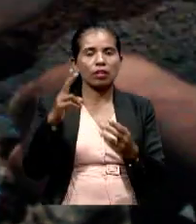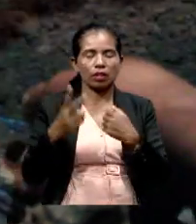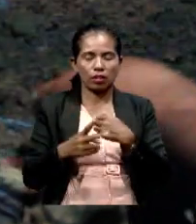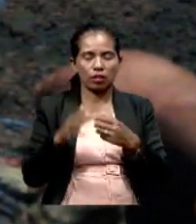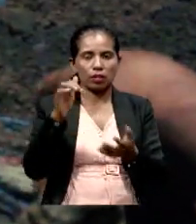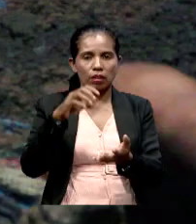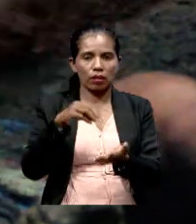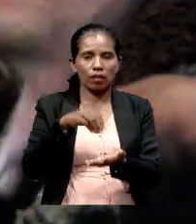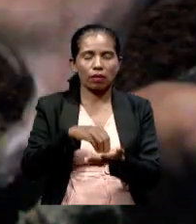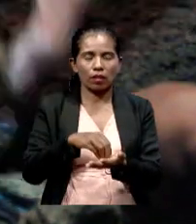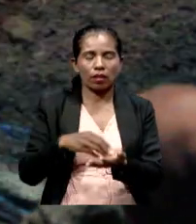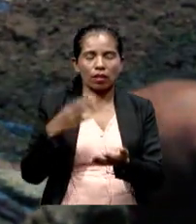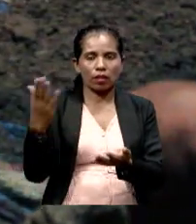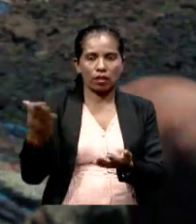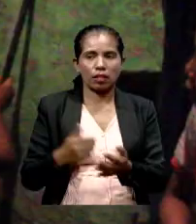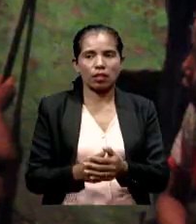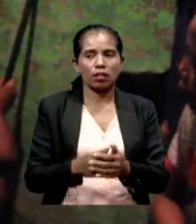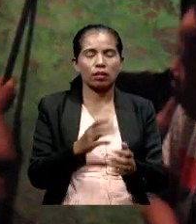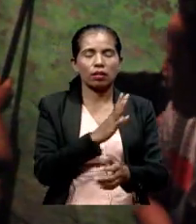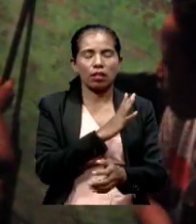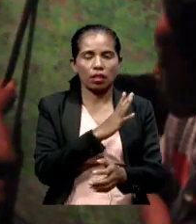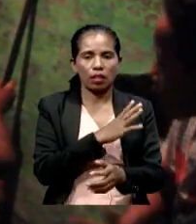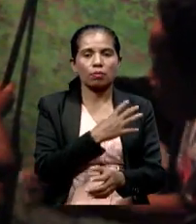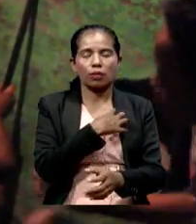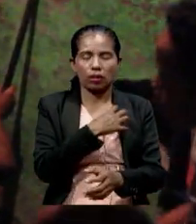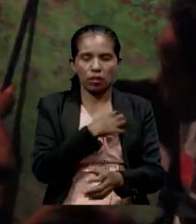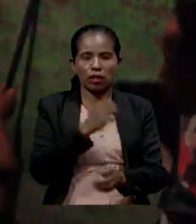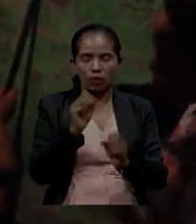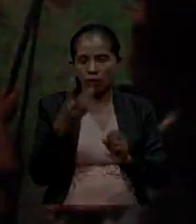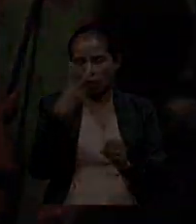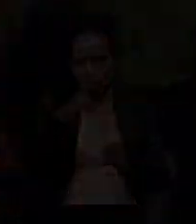hode hein prosesu identificação husi polícia forensik. Clementino Maia, GMN.